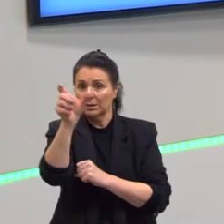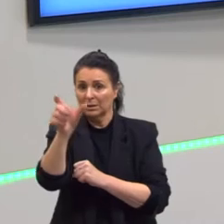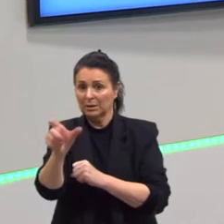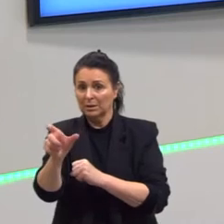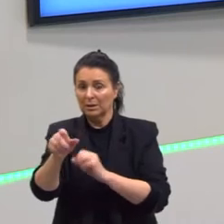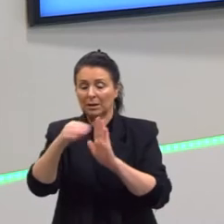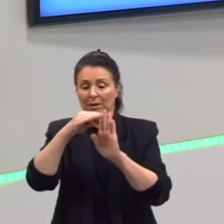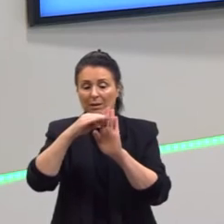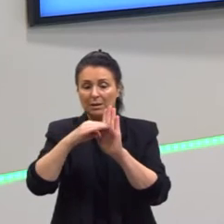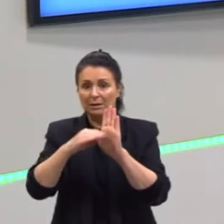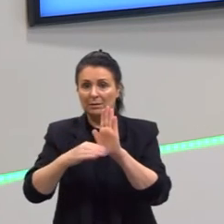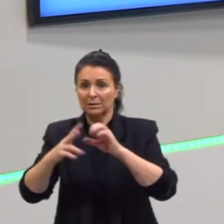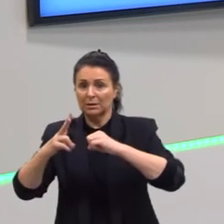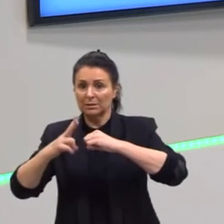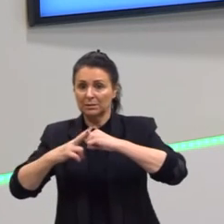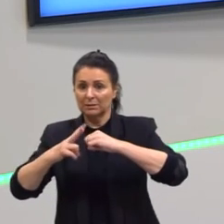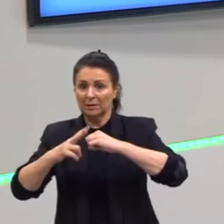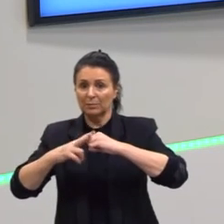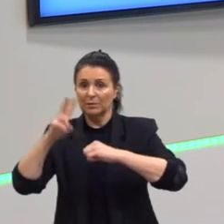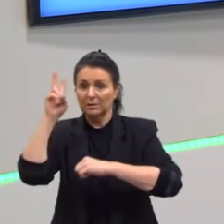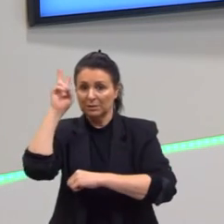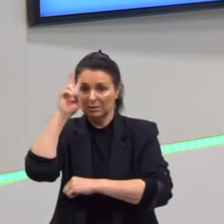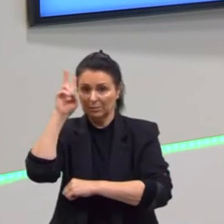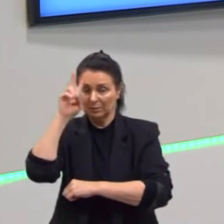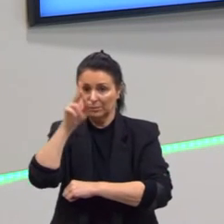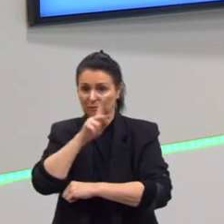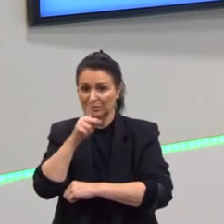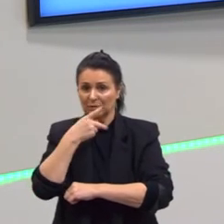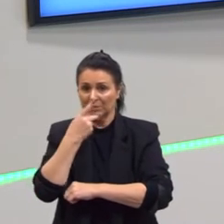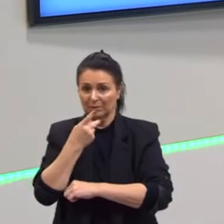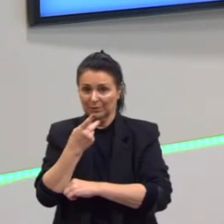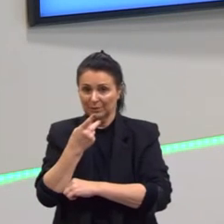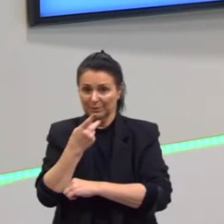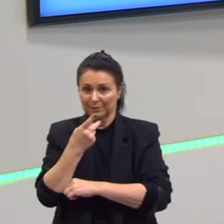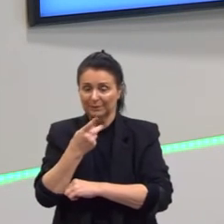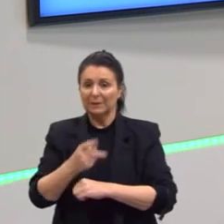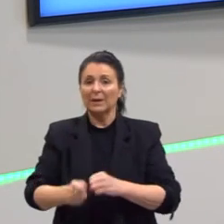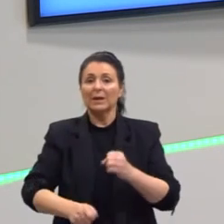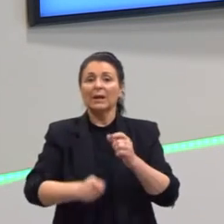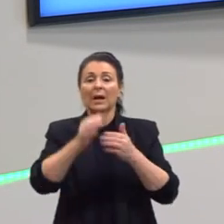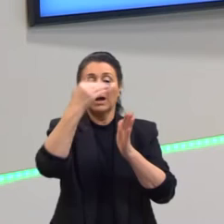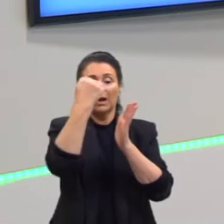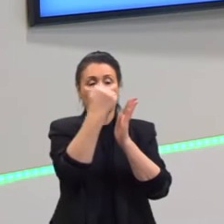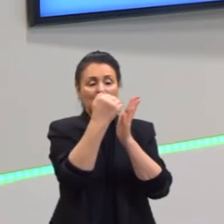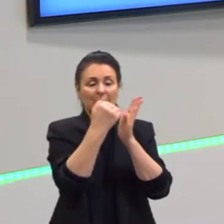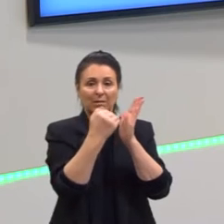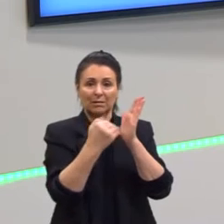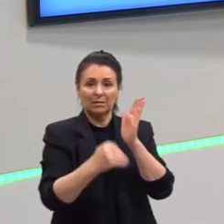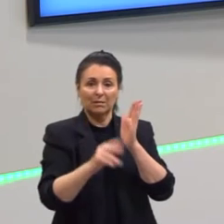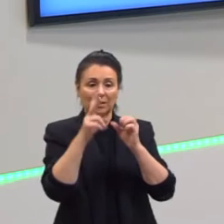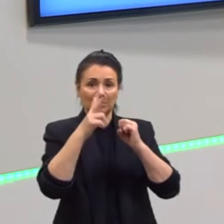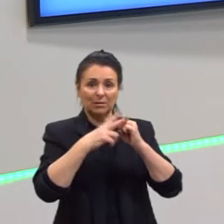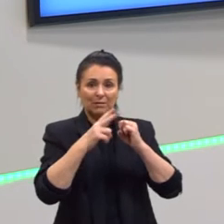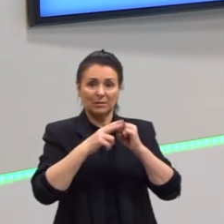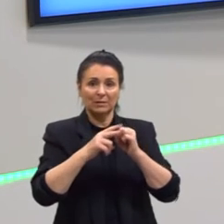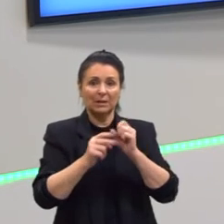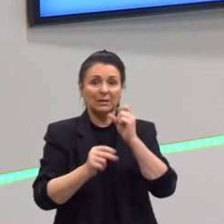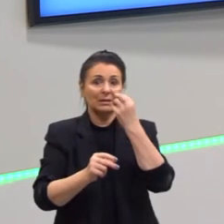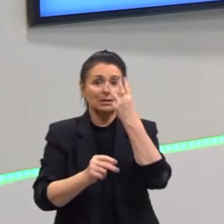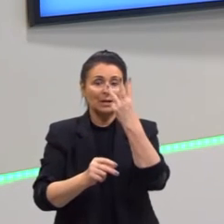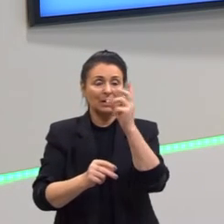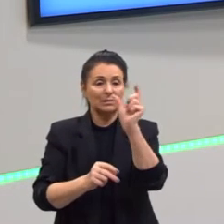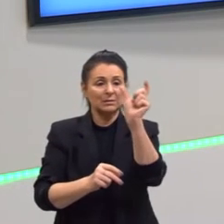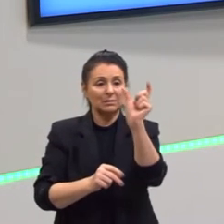lembram da lista de verbos lembra que eu disse para vocês aqui a lista de verbos ela tem três colunas A primeira